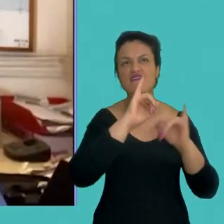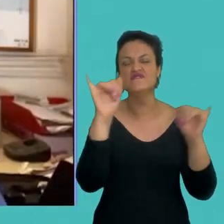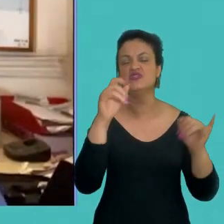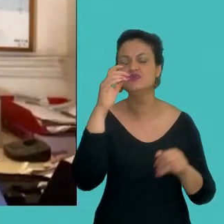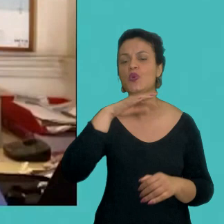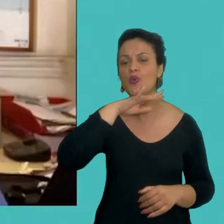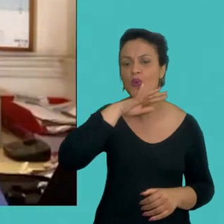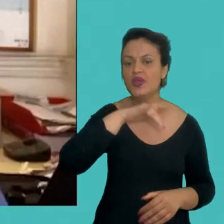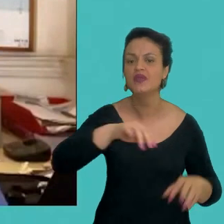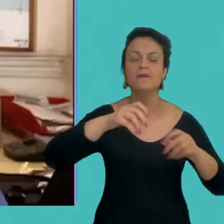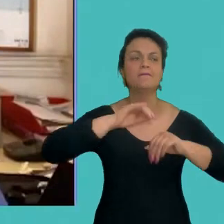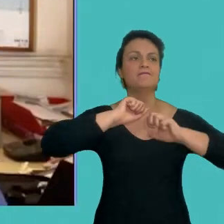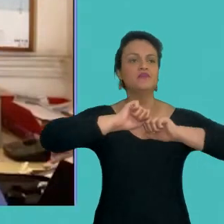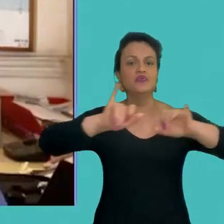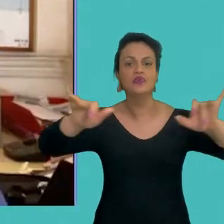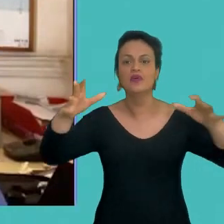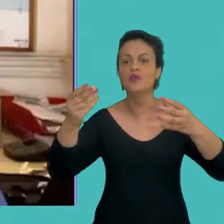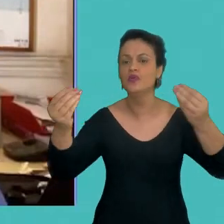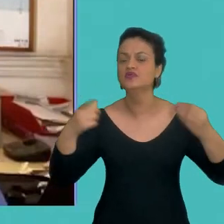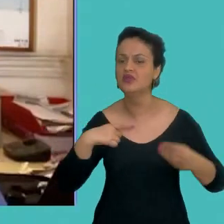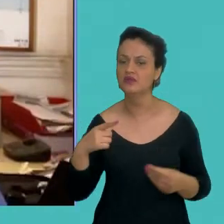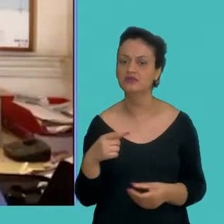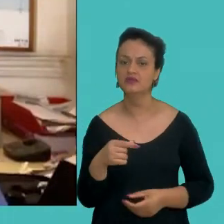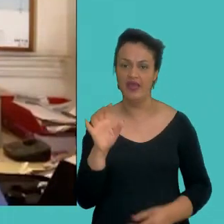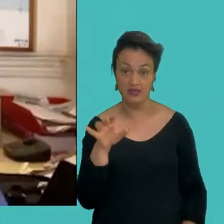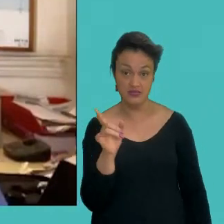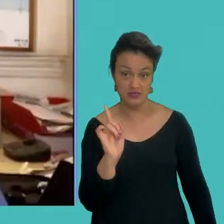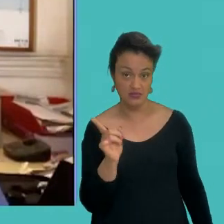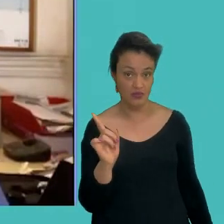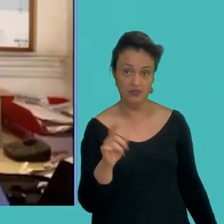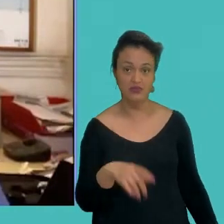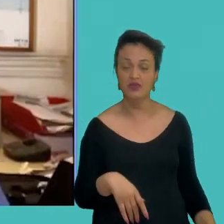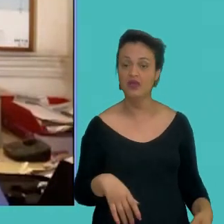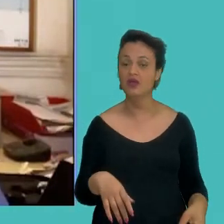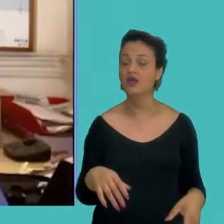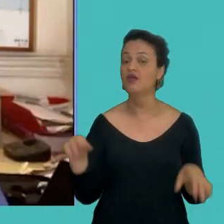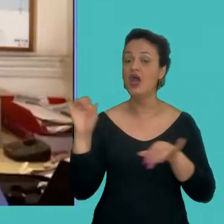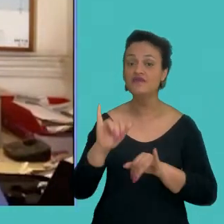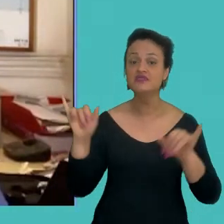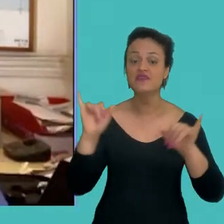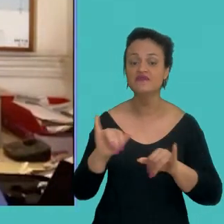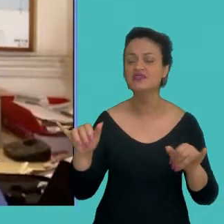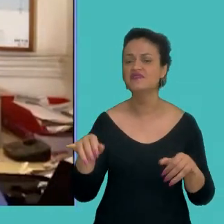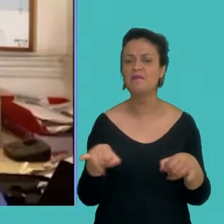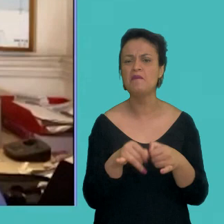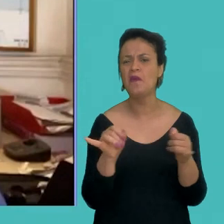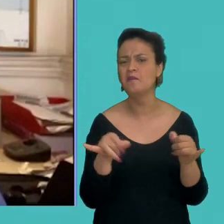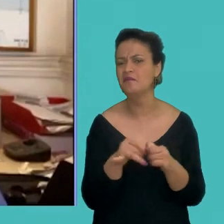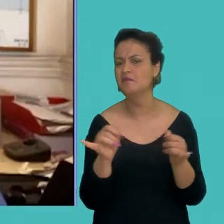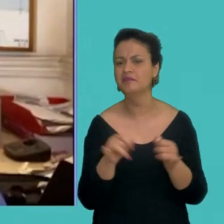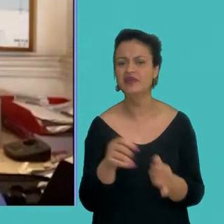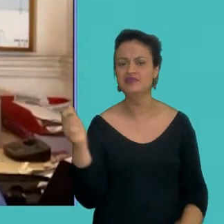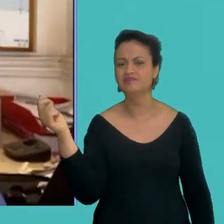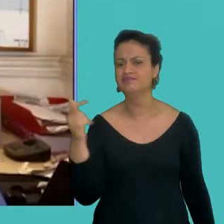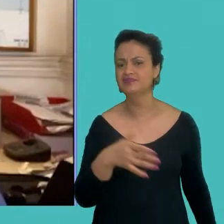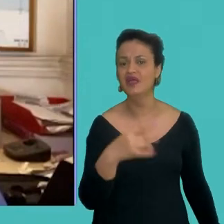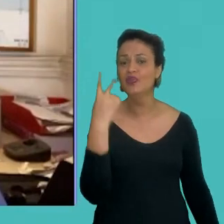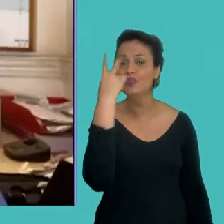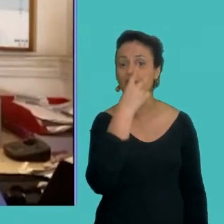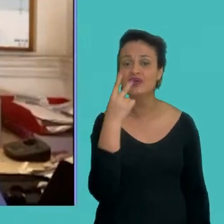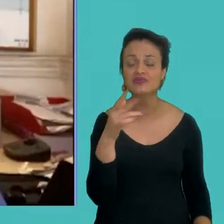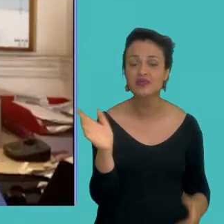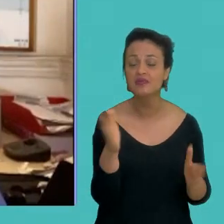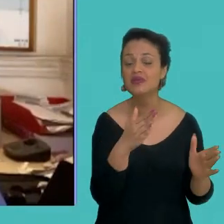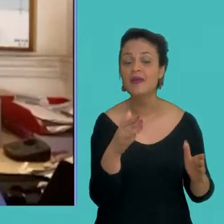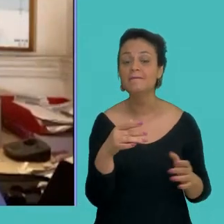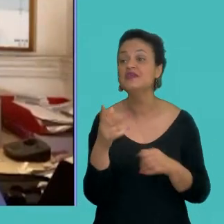assim. Hoje é caça-clique. Então se publica um monte de coisas idiotas que